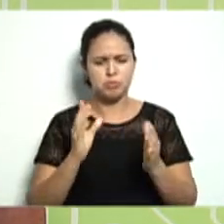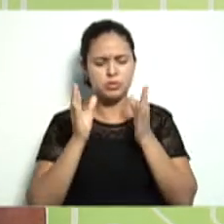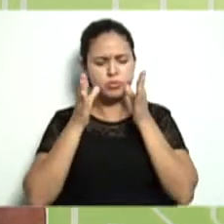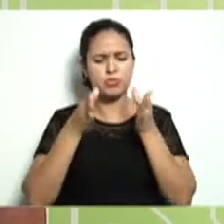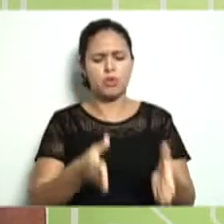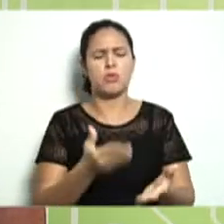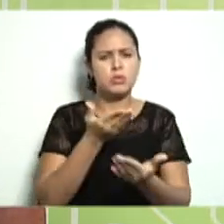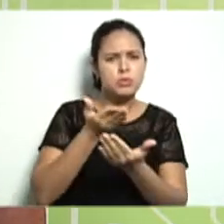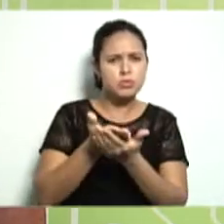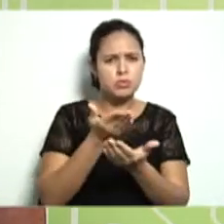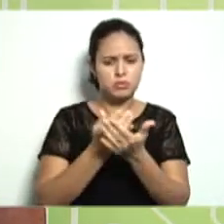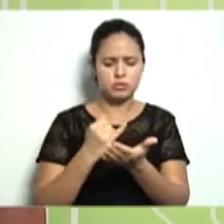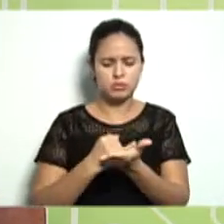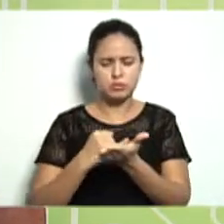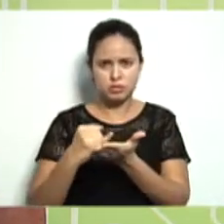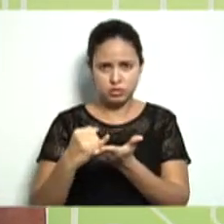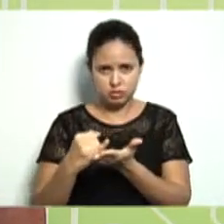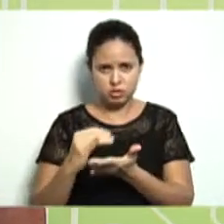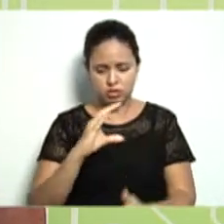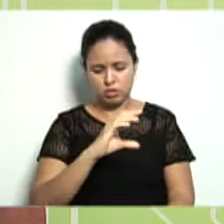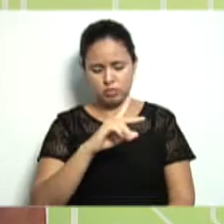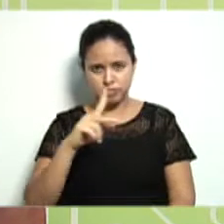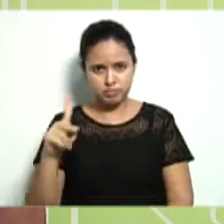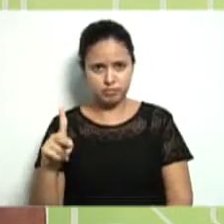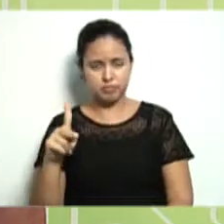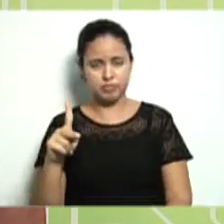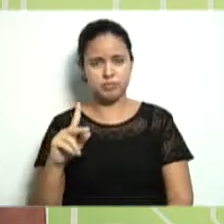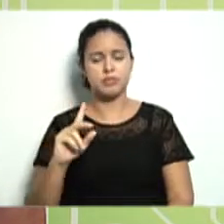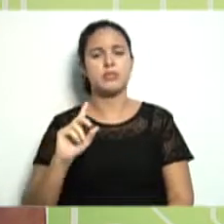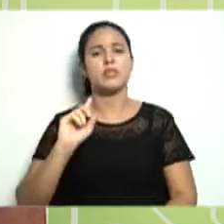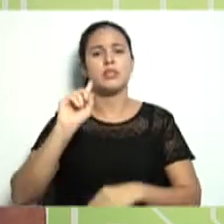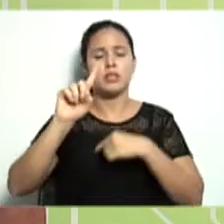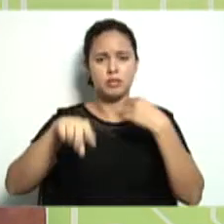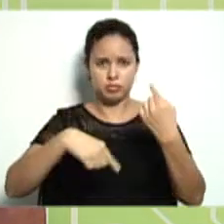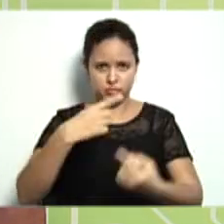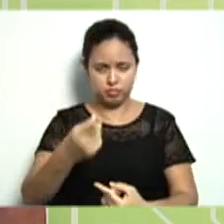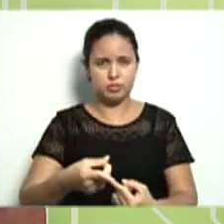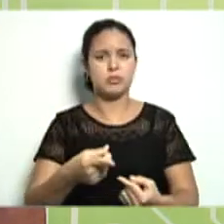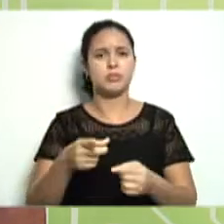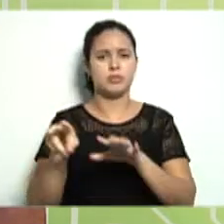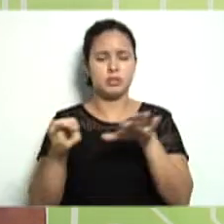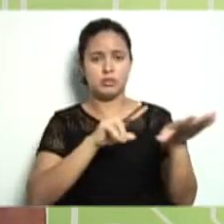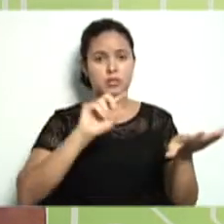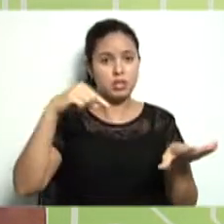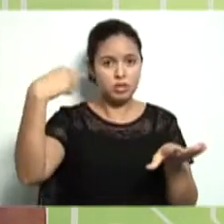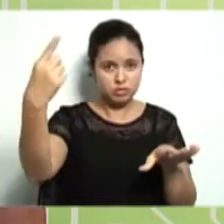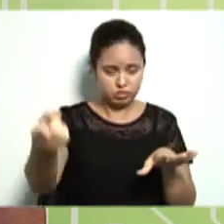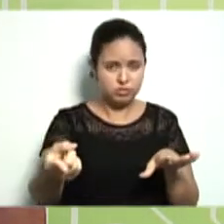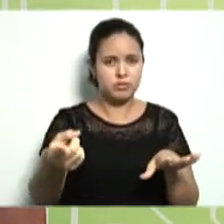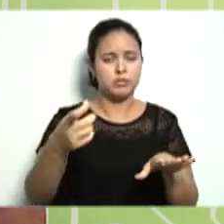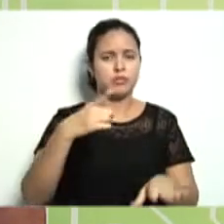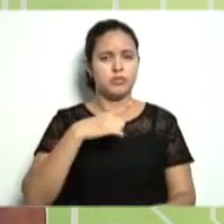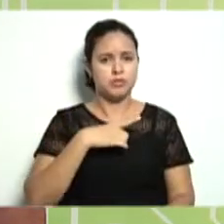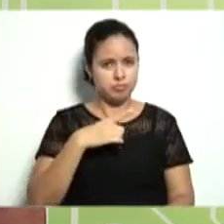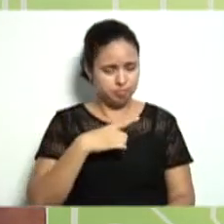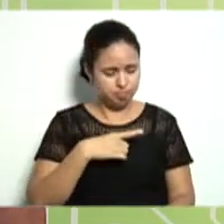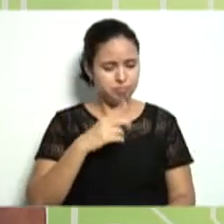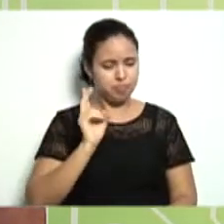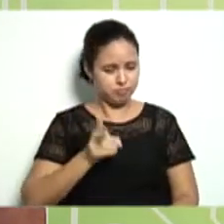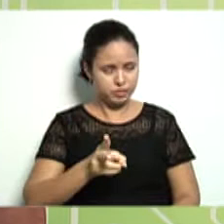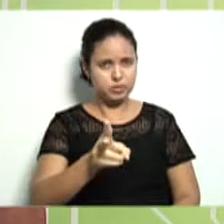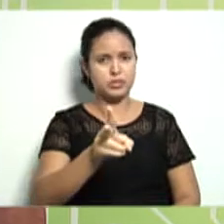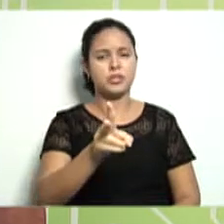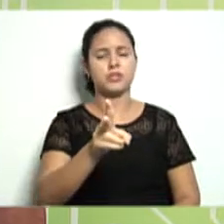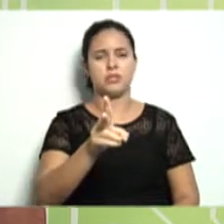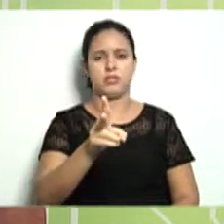para a disciplina de introdução ao cooperativismo. Então, na próxima aula, na semana que vem, nós vamos ir muito bem e